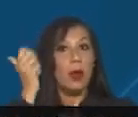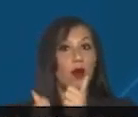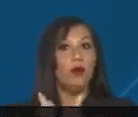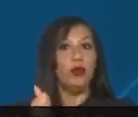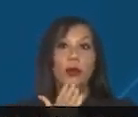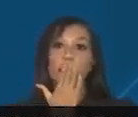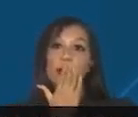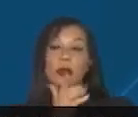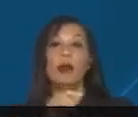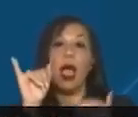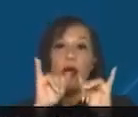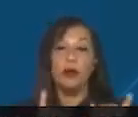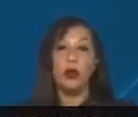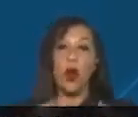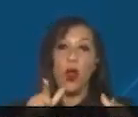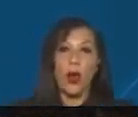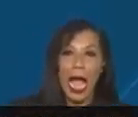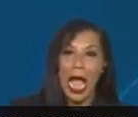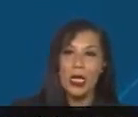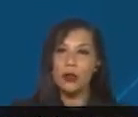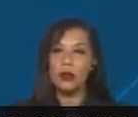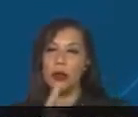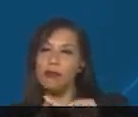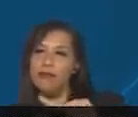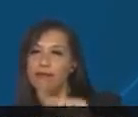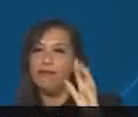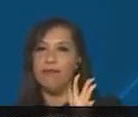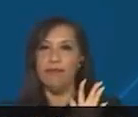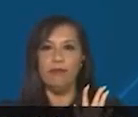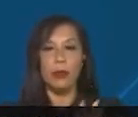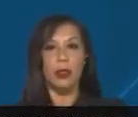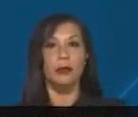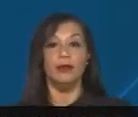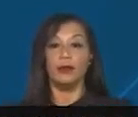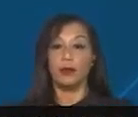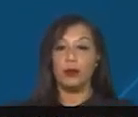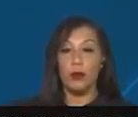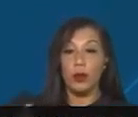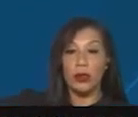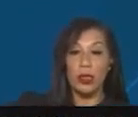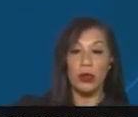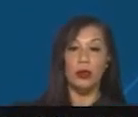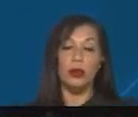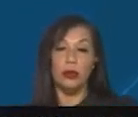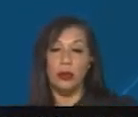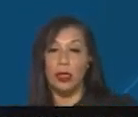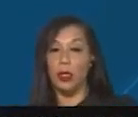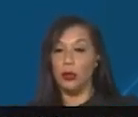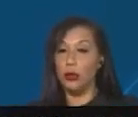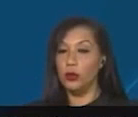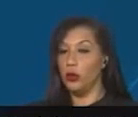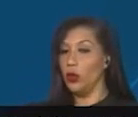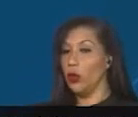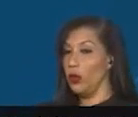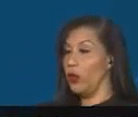informou que a área social foi parcialmente interditada no centro da cidade o Elevado Presidente